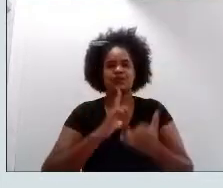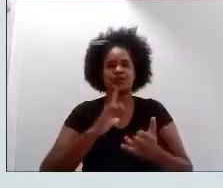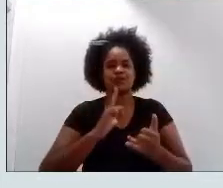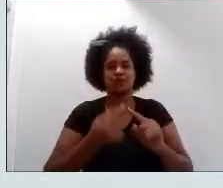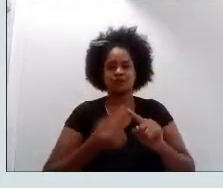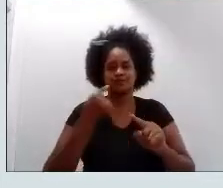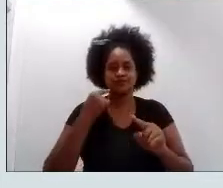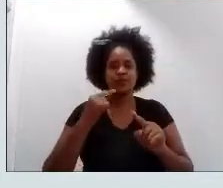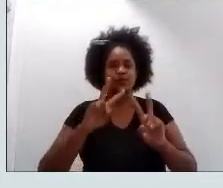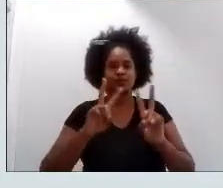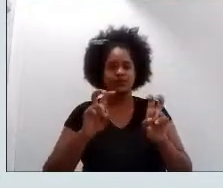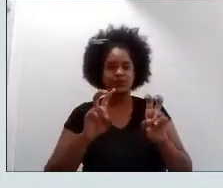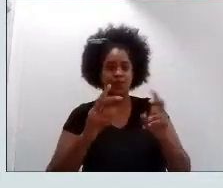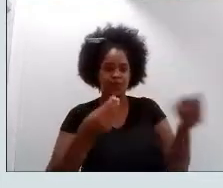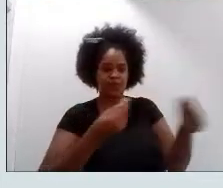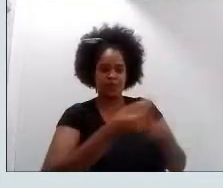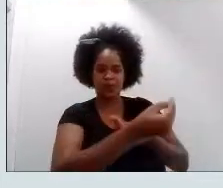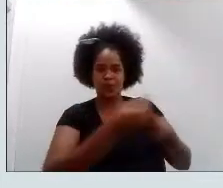quando recebiam